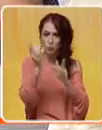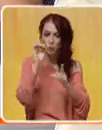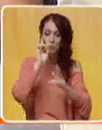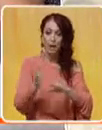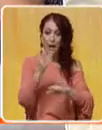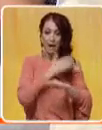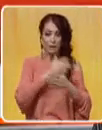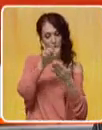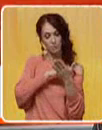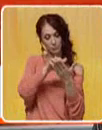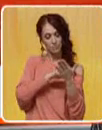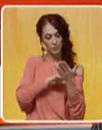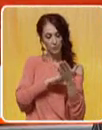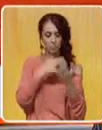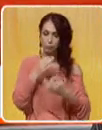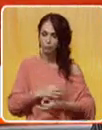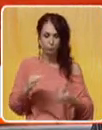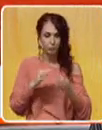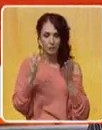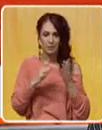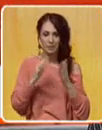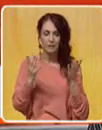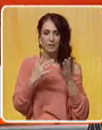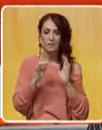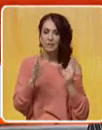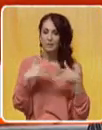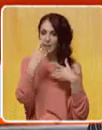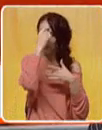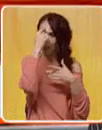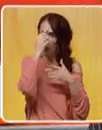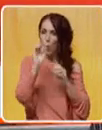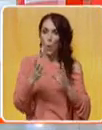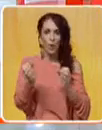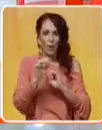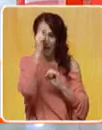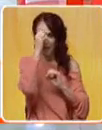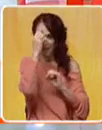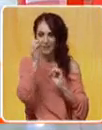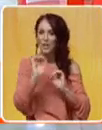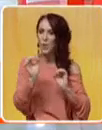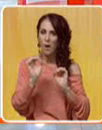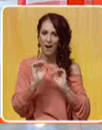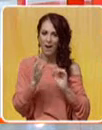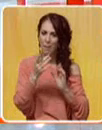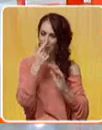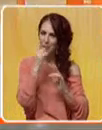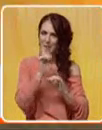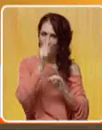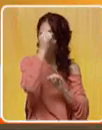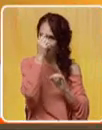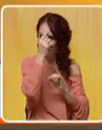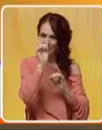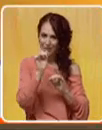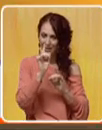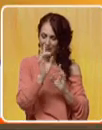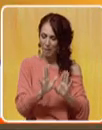dia anterior muitas vez pois é lá estaria eu pronto de Caracol ou sem Carol porque a primeira fotografia Olha sem Caracol De preferência